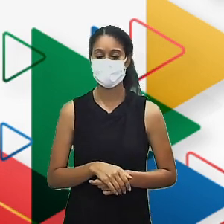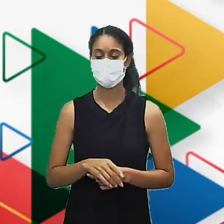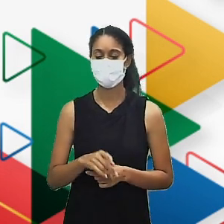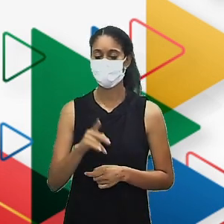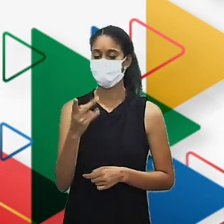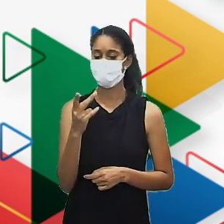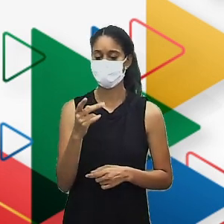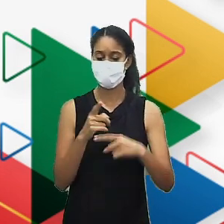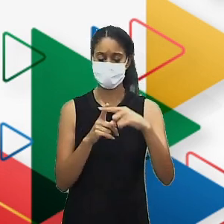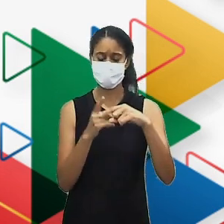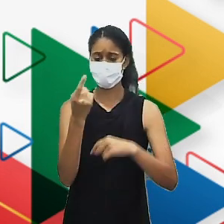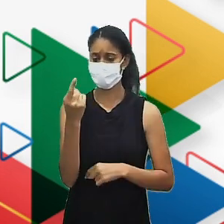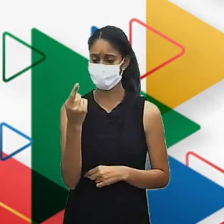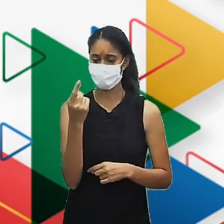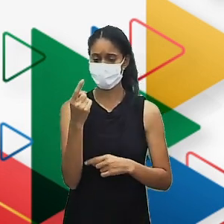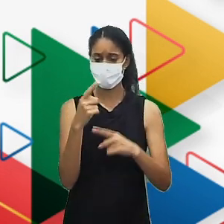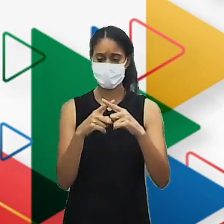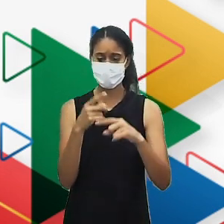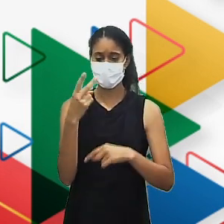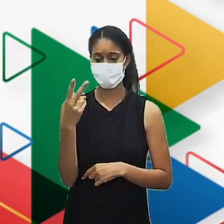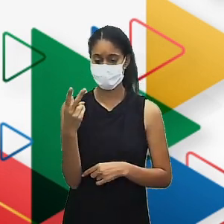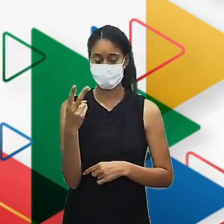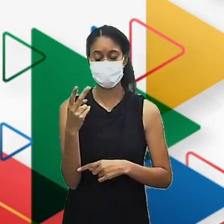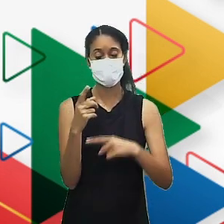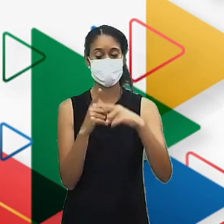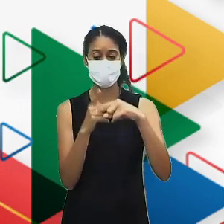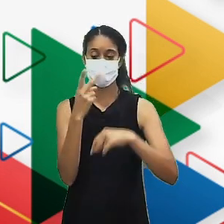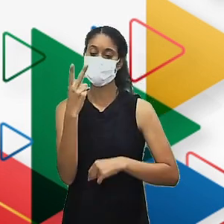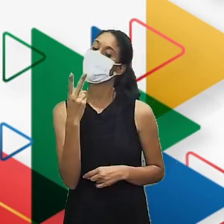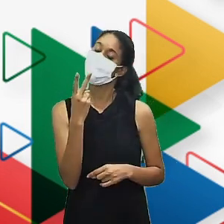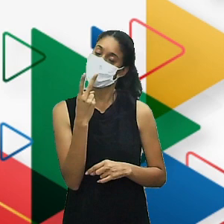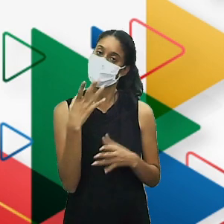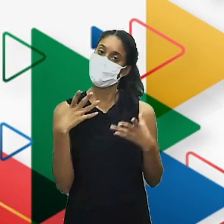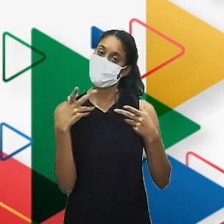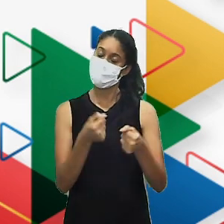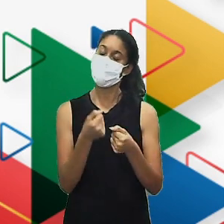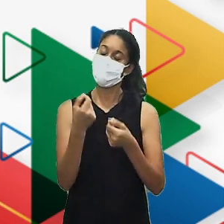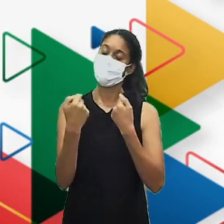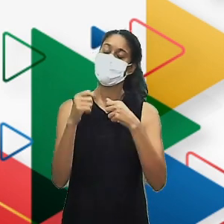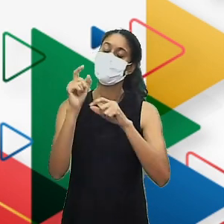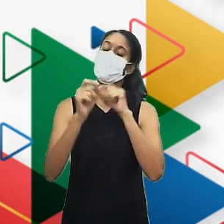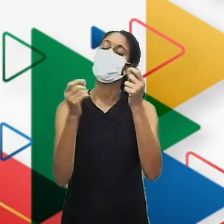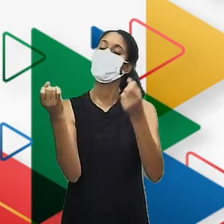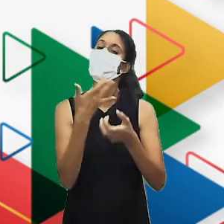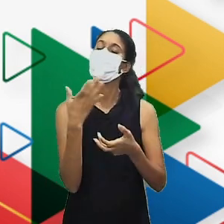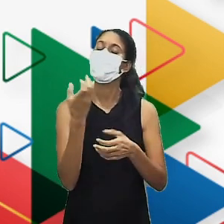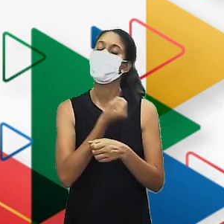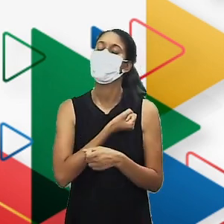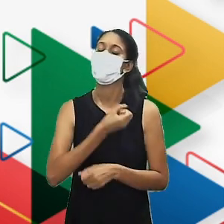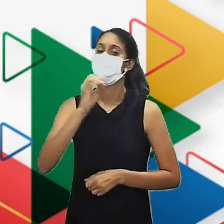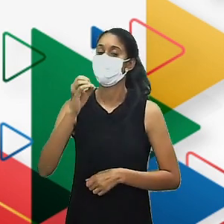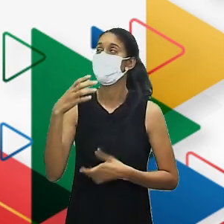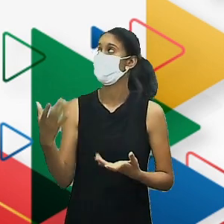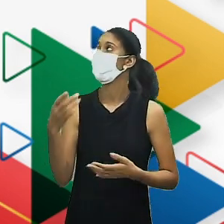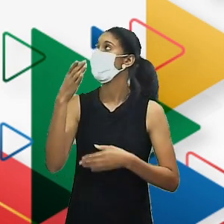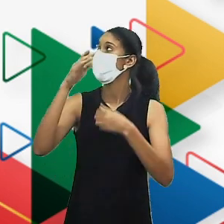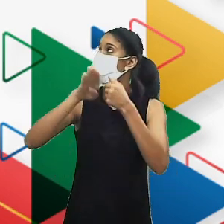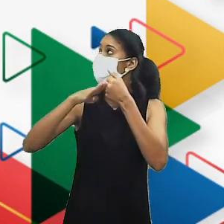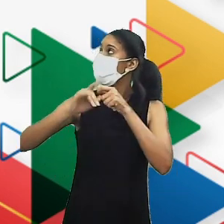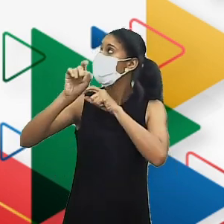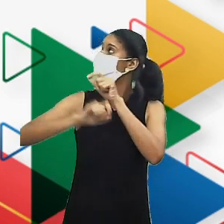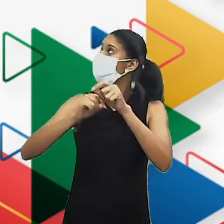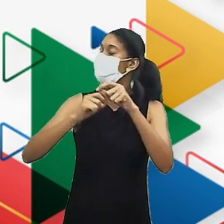Hidrogênio mais 1 vezes 2, mais 2. Tudinho tem que dar quanto? 0. Então a carga aqui tem que